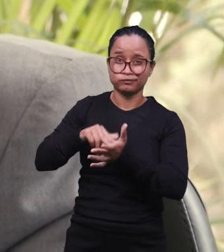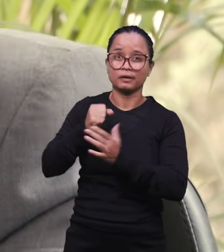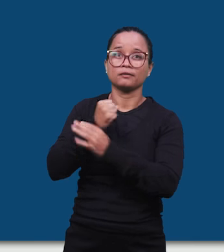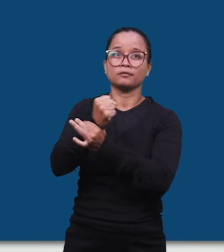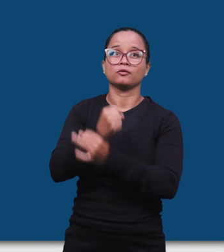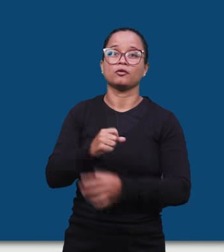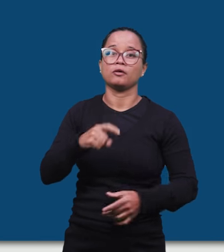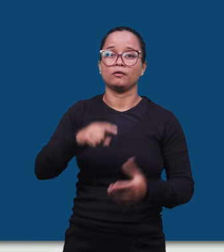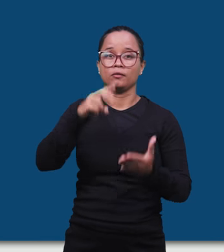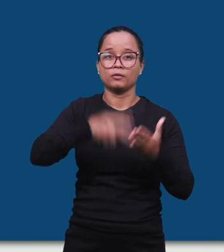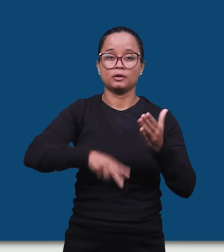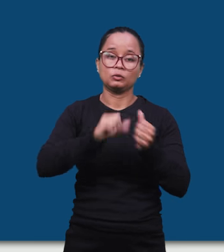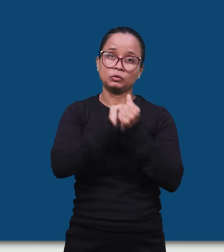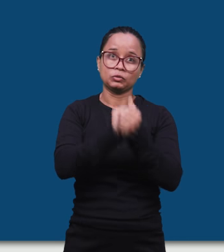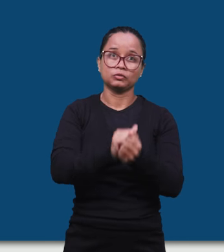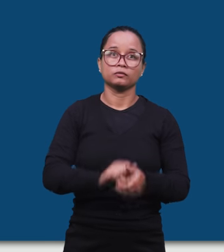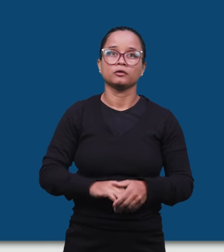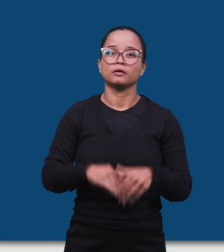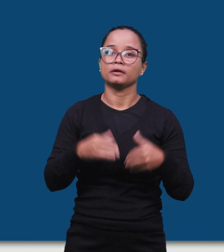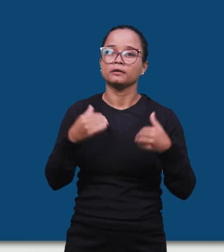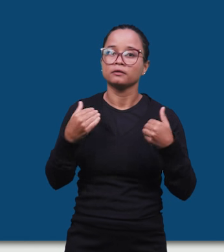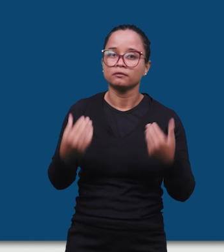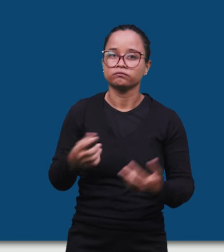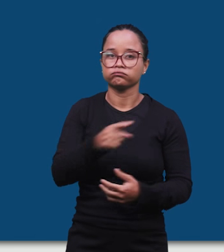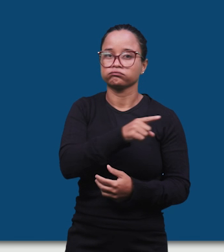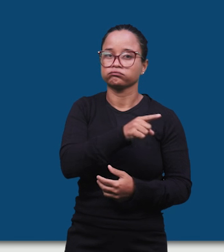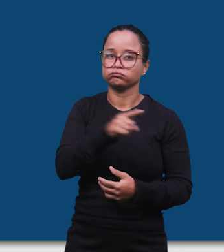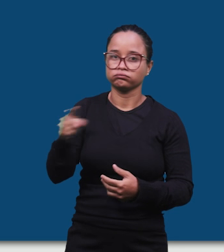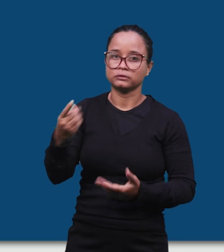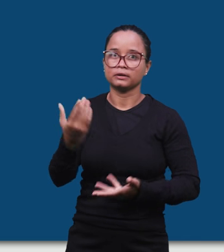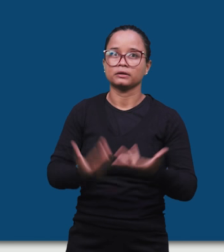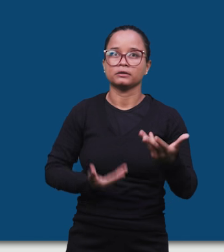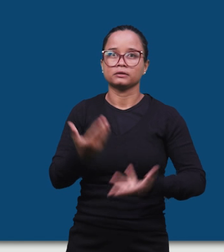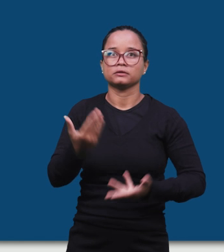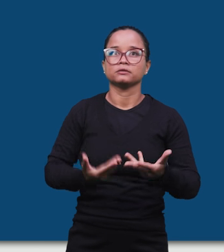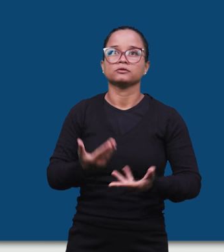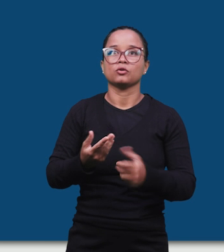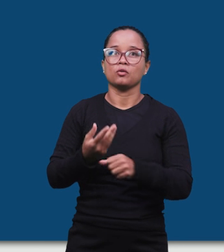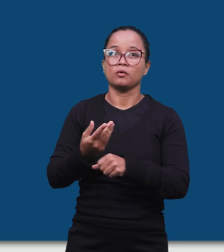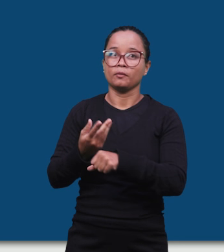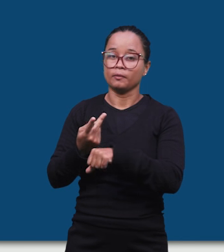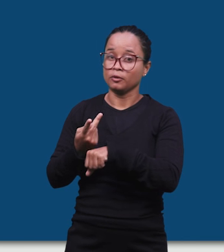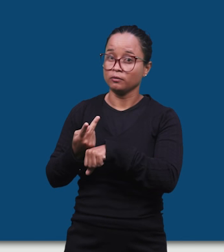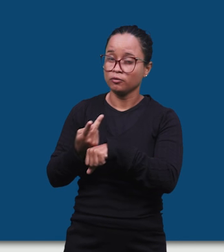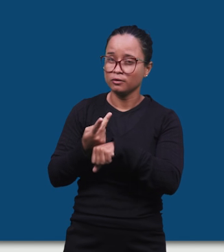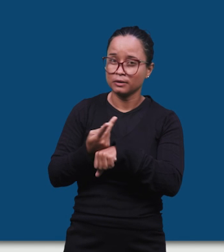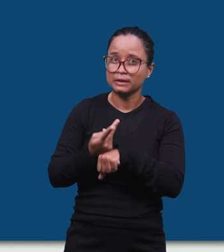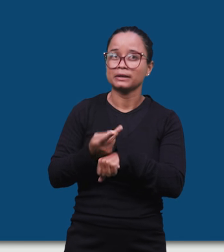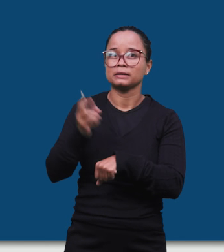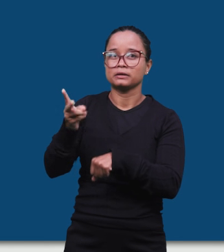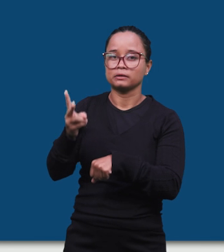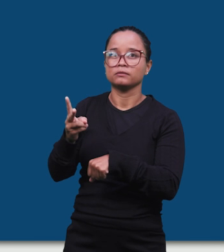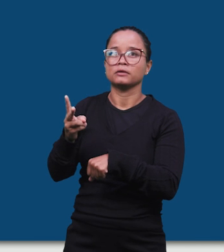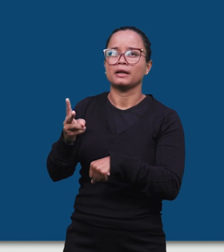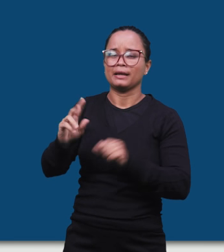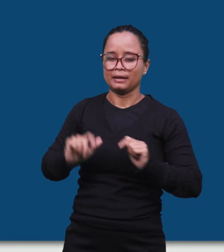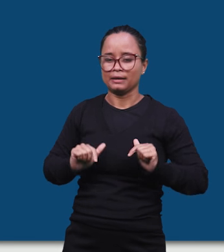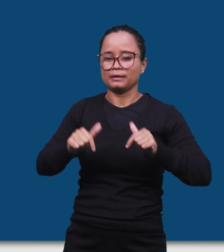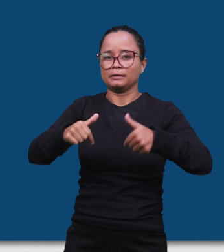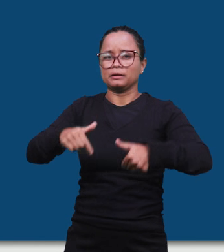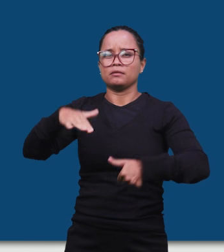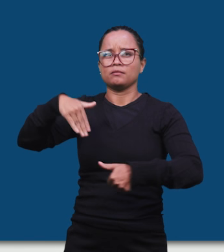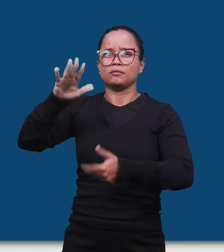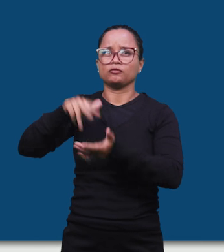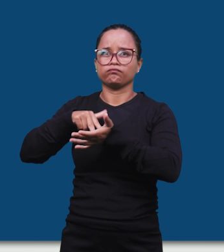vocação. Vamos ler juntos. Primeiro: portanto, irmãos, juntos, procurai fazer